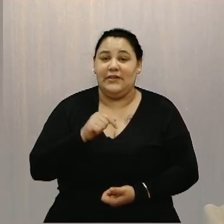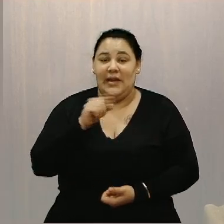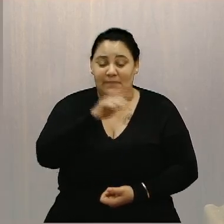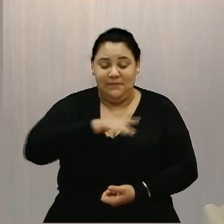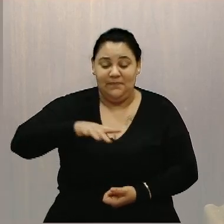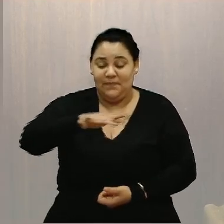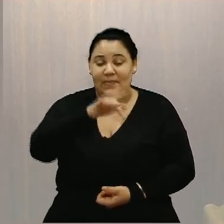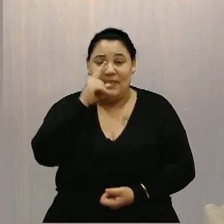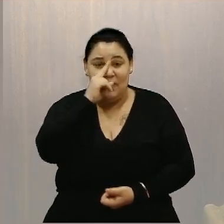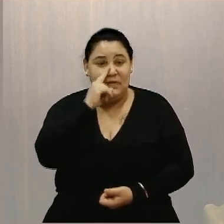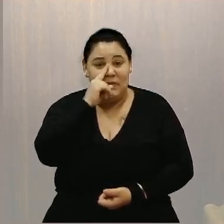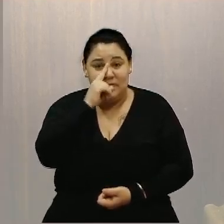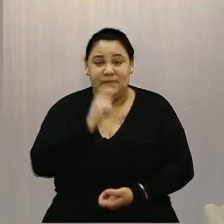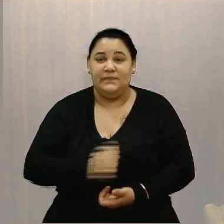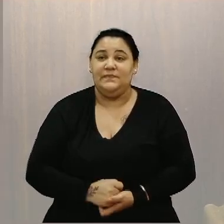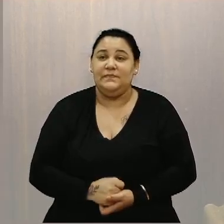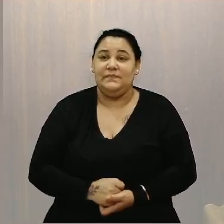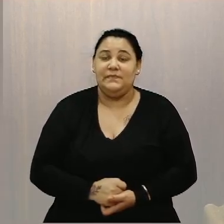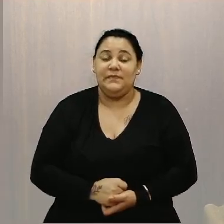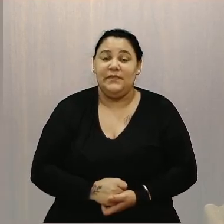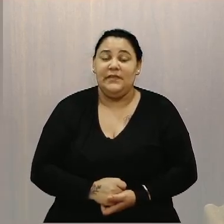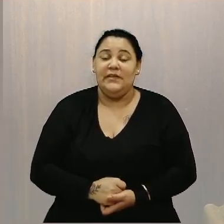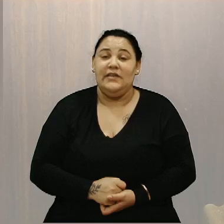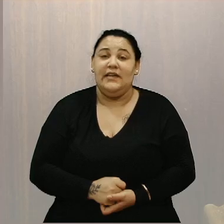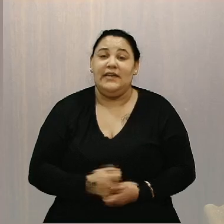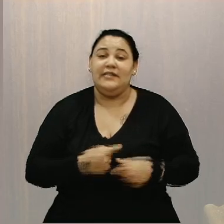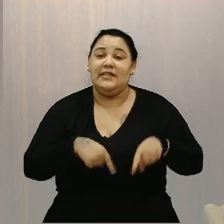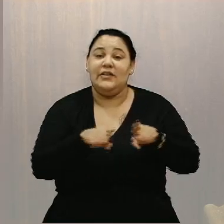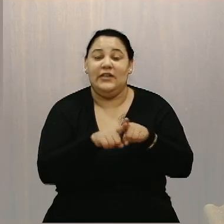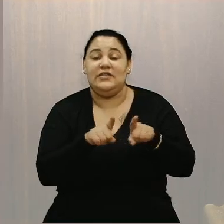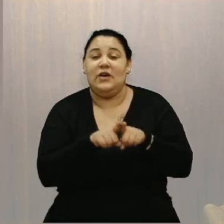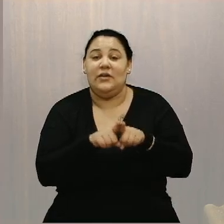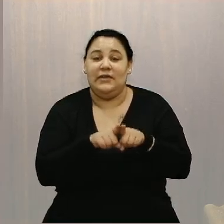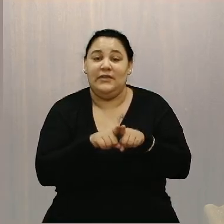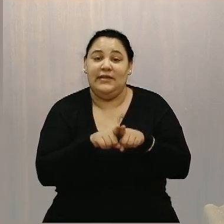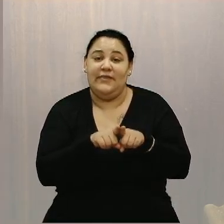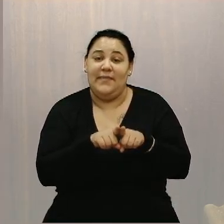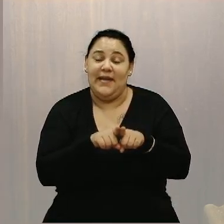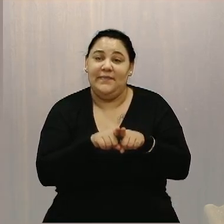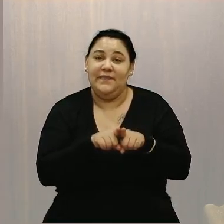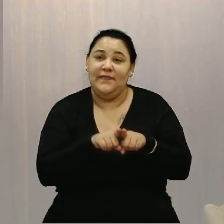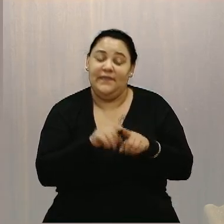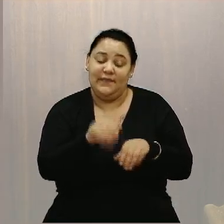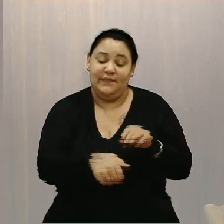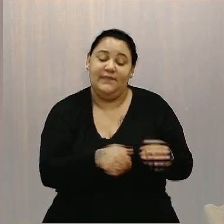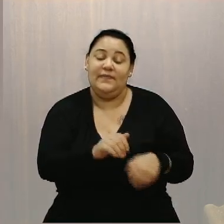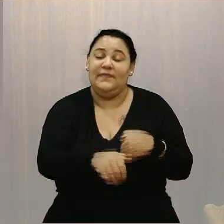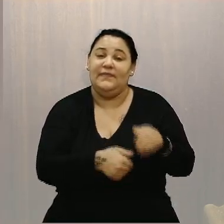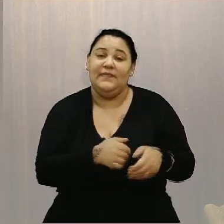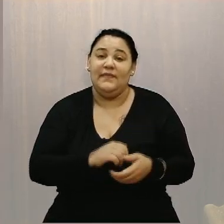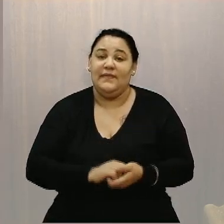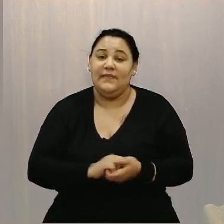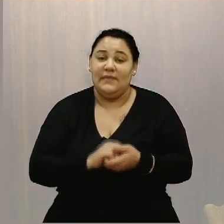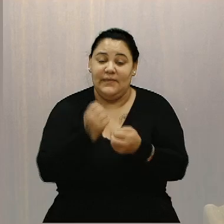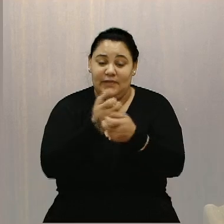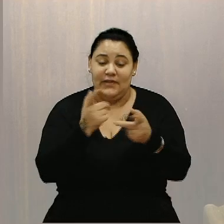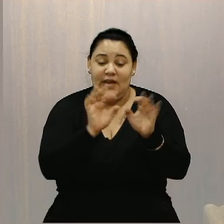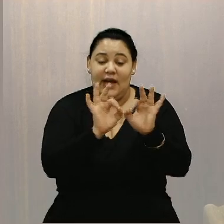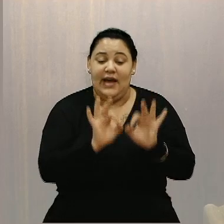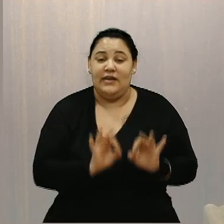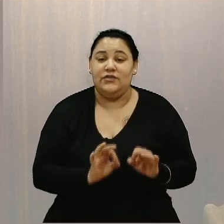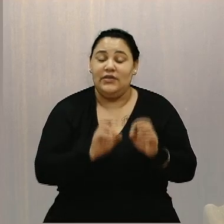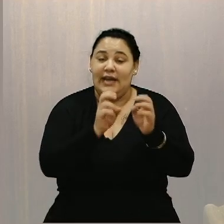questão de retirada de entulho de desmoronamento, para a questão de buraco, para as questões simples.